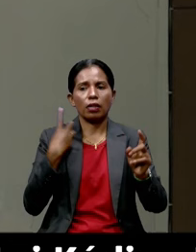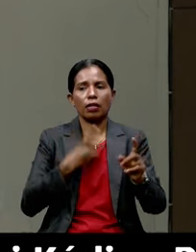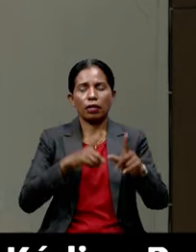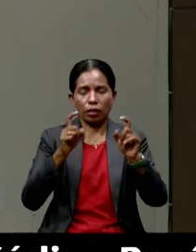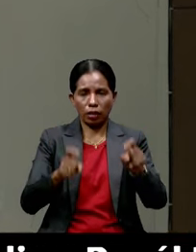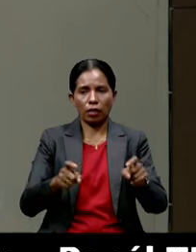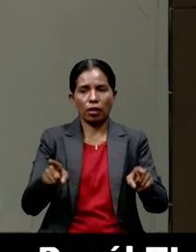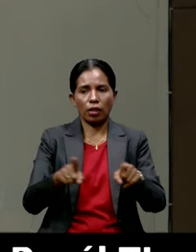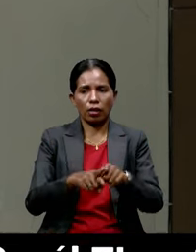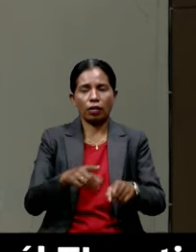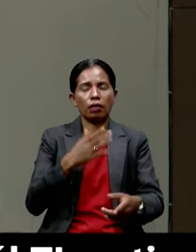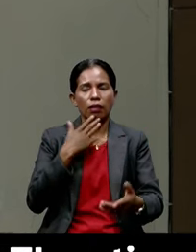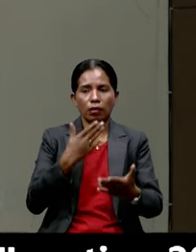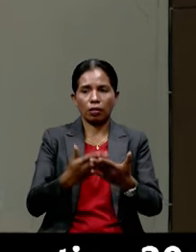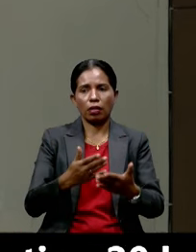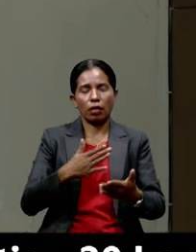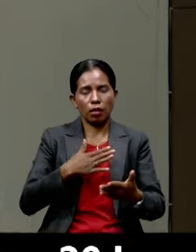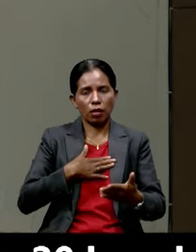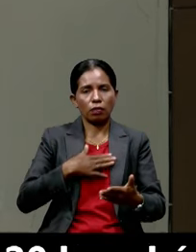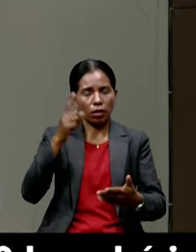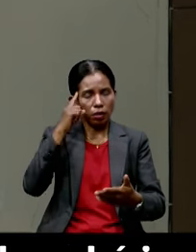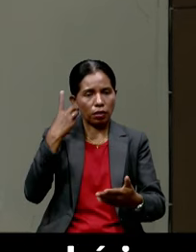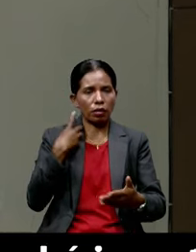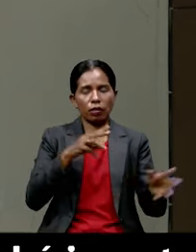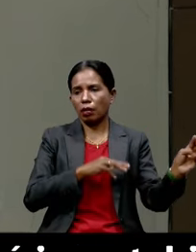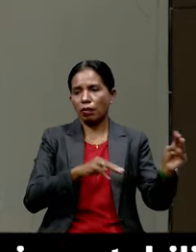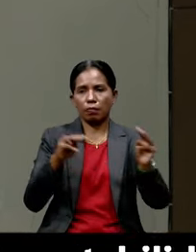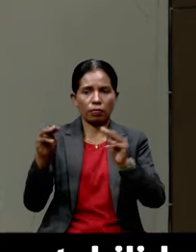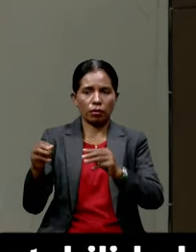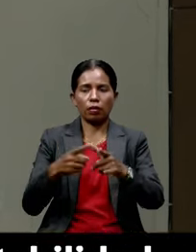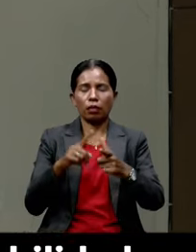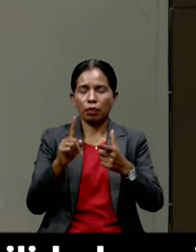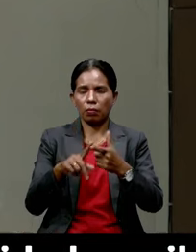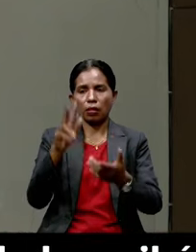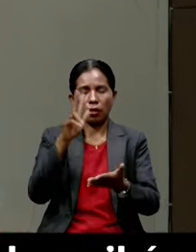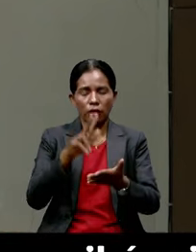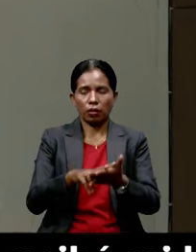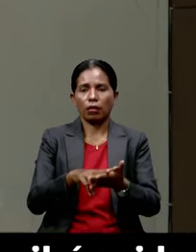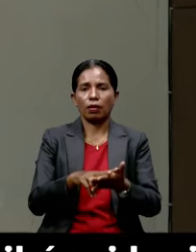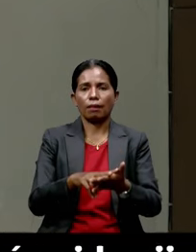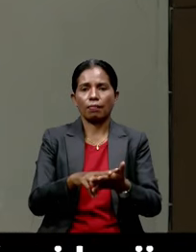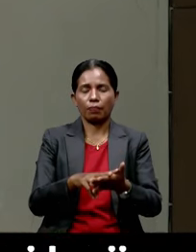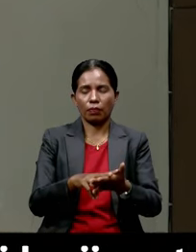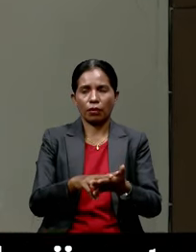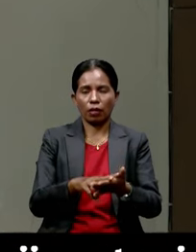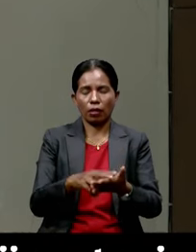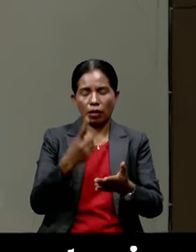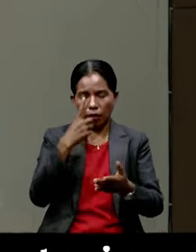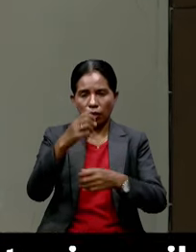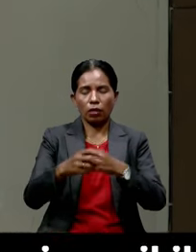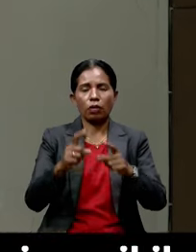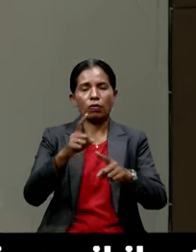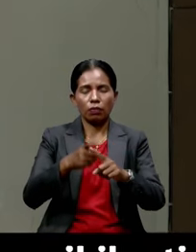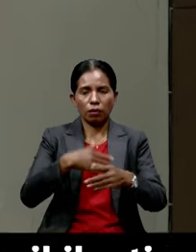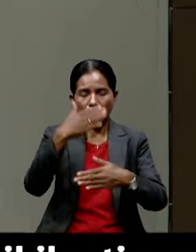ne, diek liu hao ne, hanoi, ita dia tia, depois ratificação ne, fica para alguns meses, depois